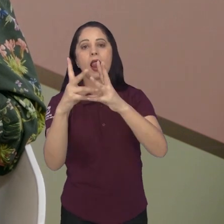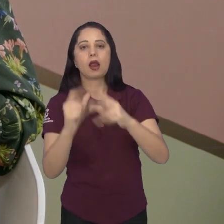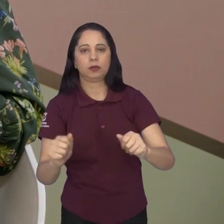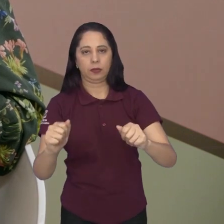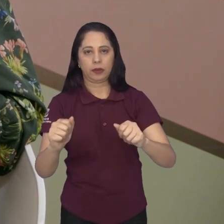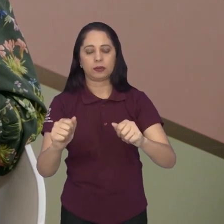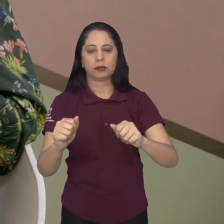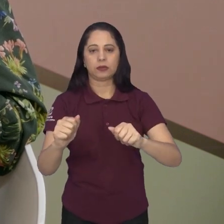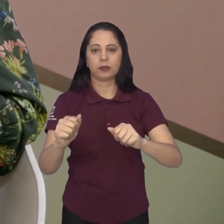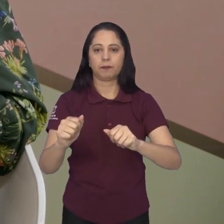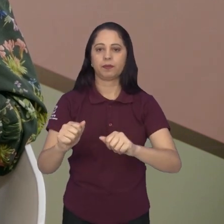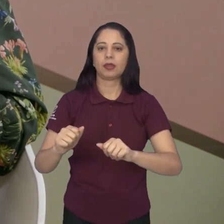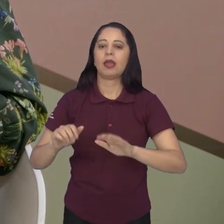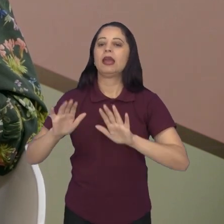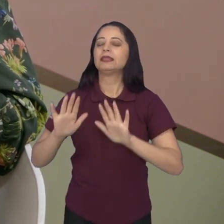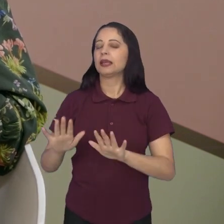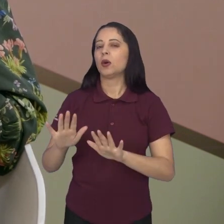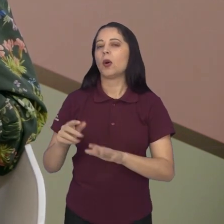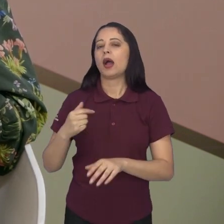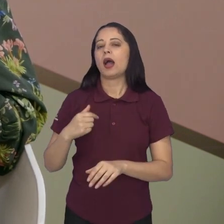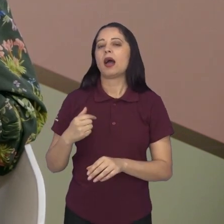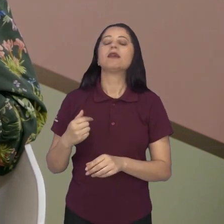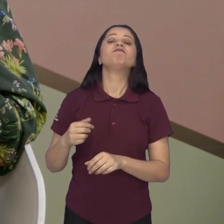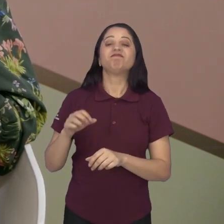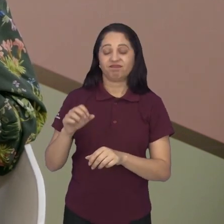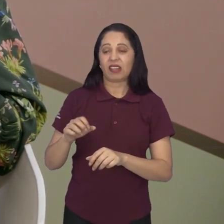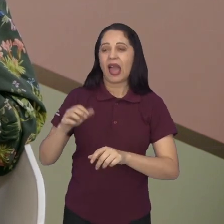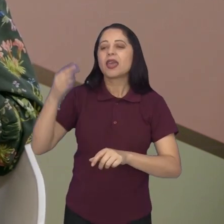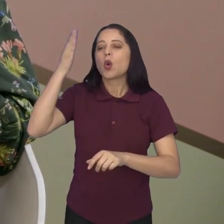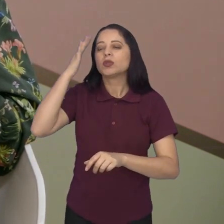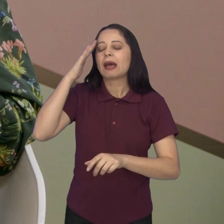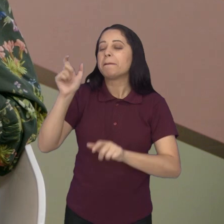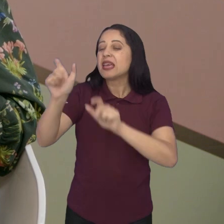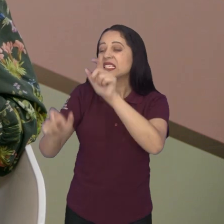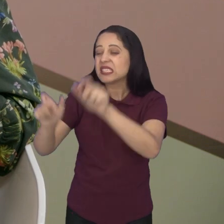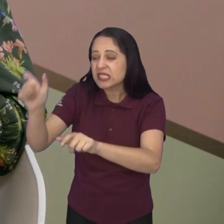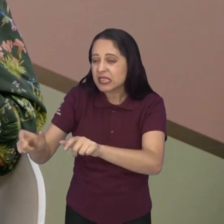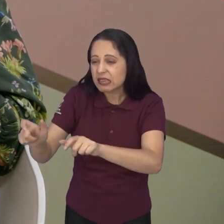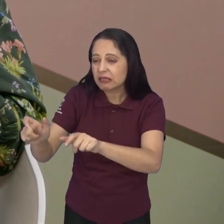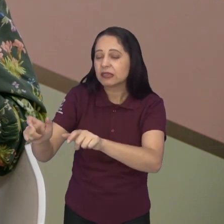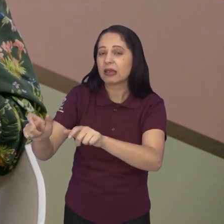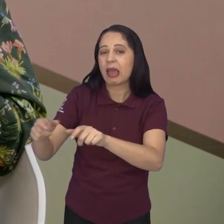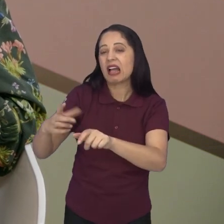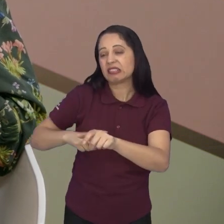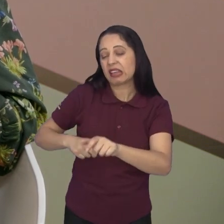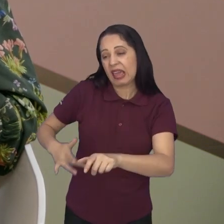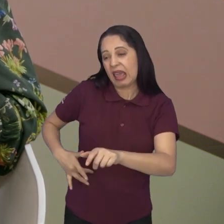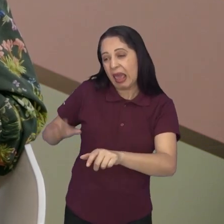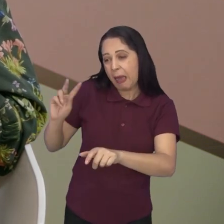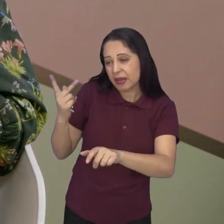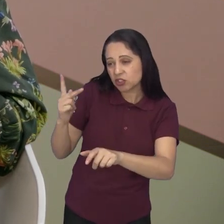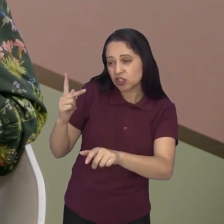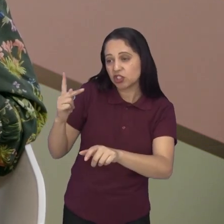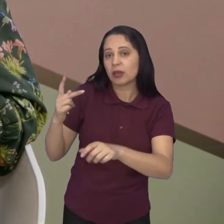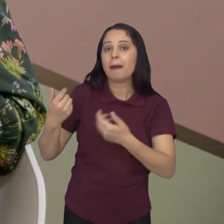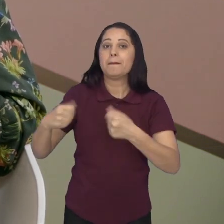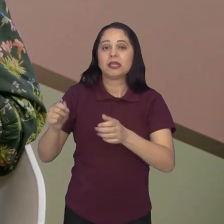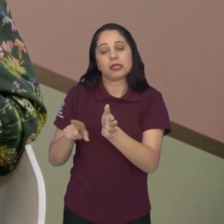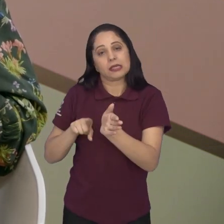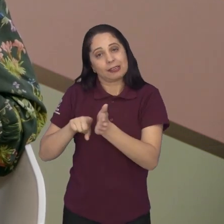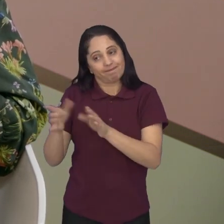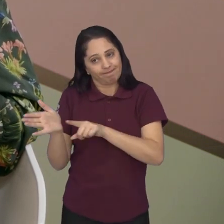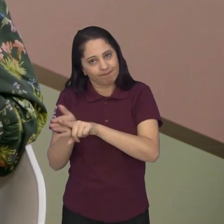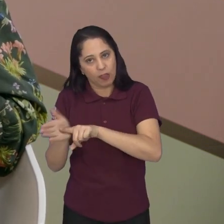a hepatite C tem cura. E eu só consigo saber se o paciente tem hepatite C ou não se ele for no consultório e a gente testar. É super simples, é rápido,